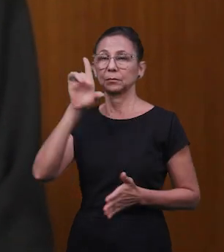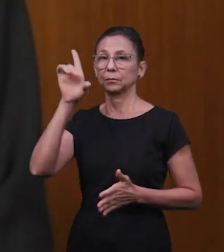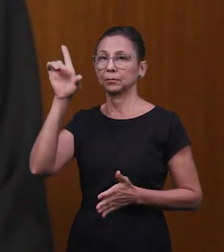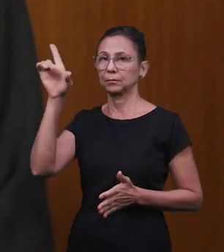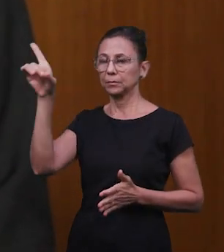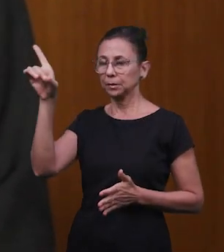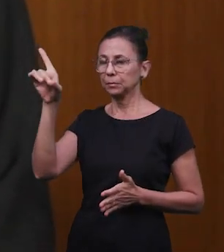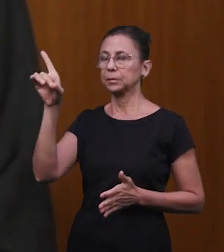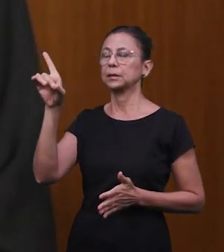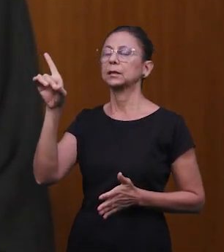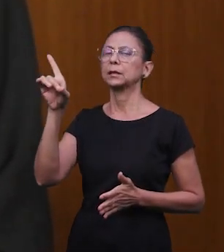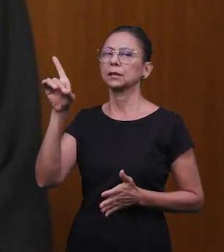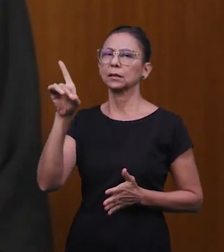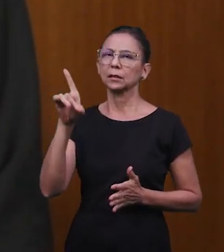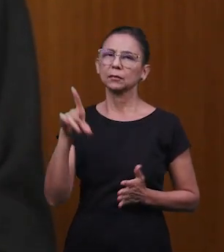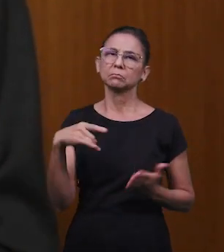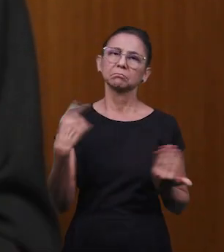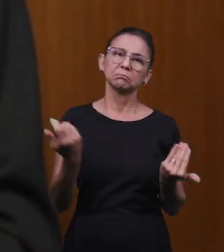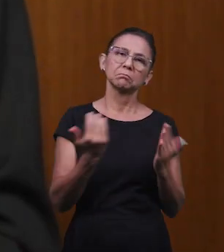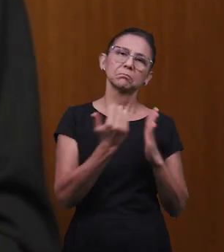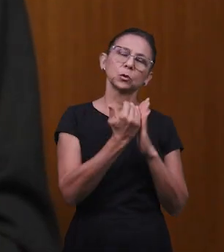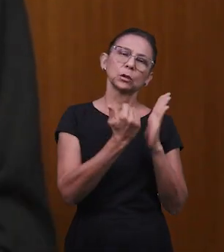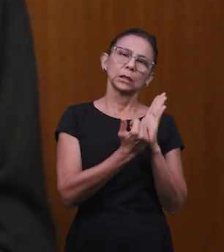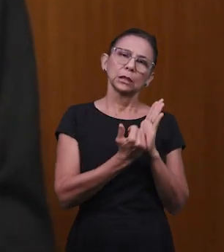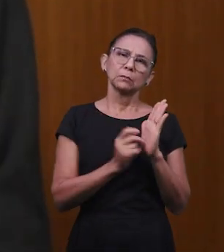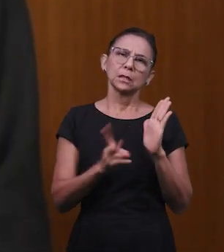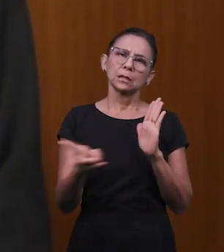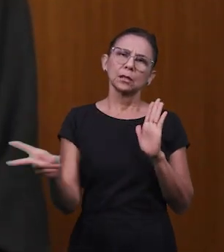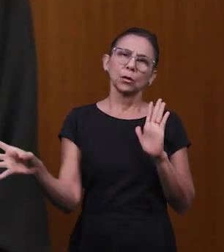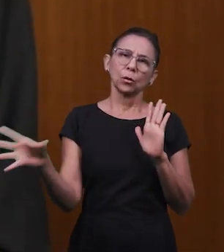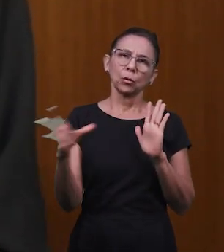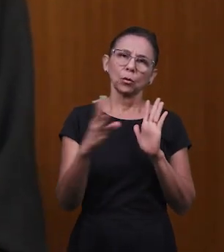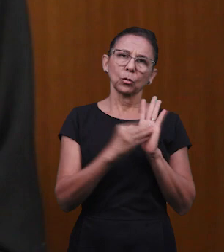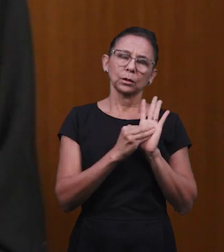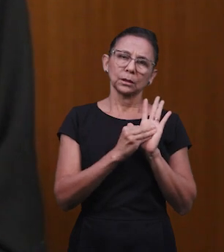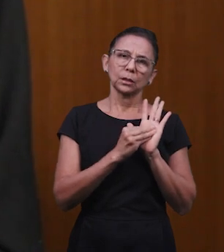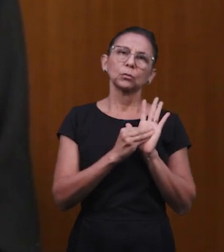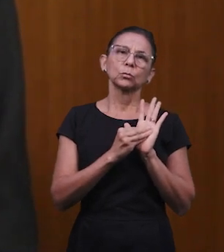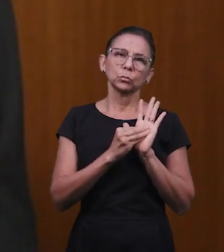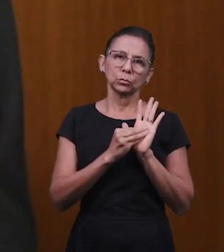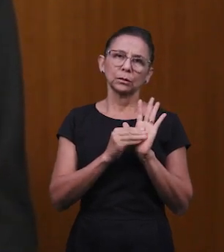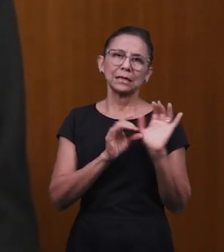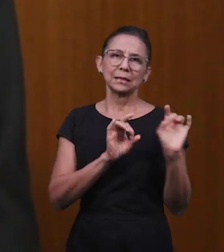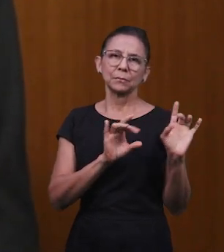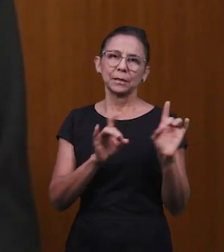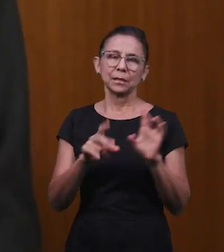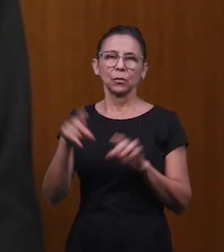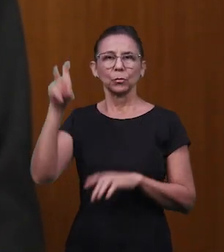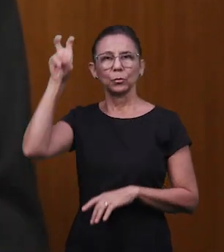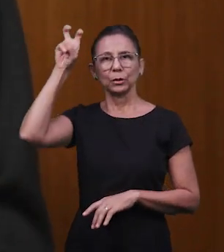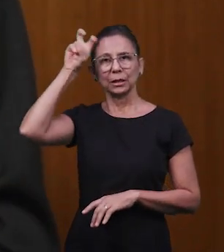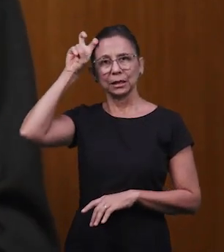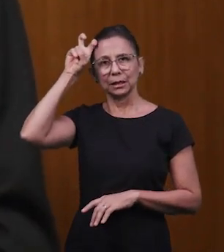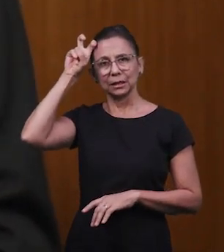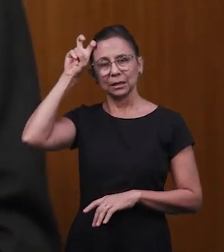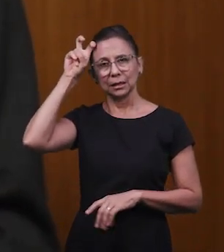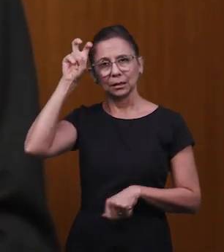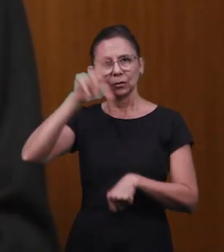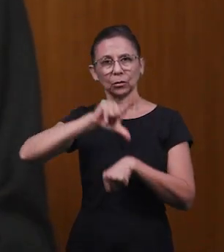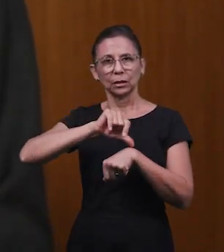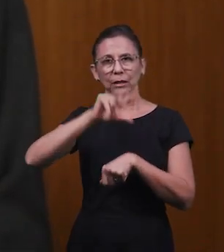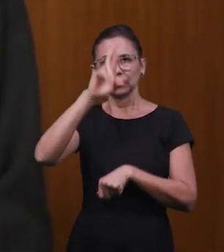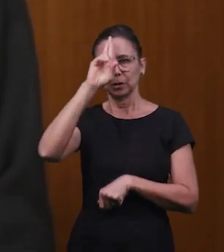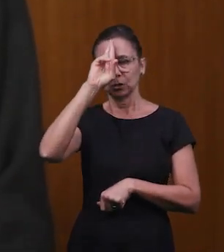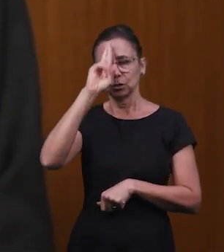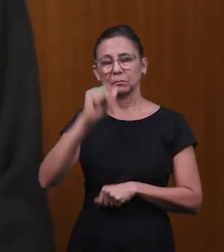essa programação que sempre tem um conteúdo inédito às quintas-feiras, a partir do meio-dia, pela Rádio Manaim,